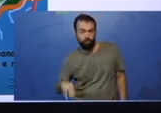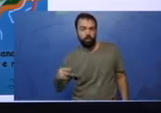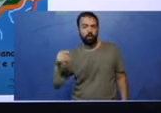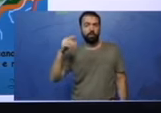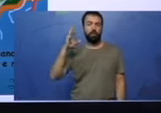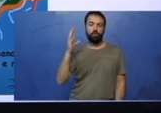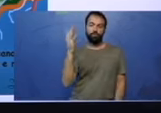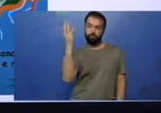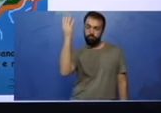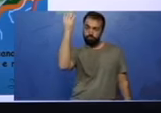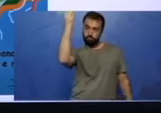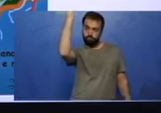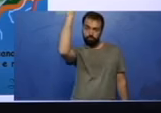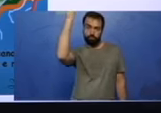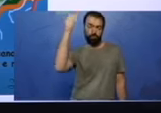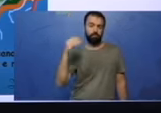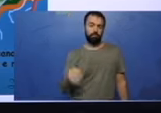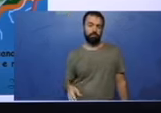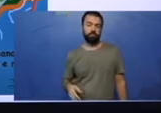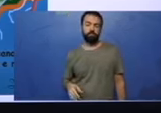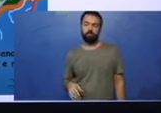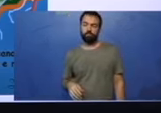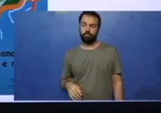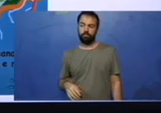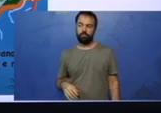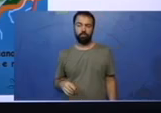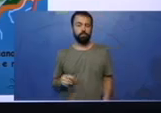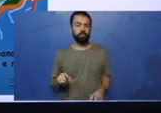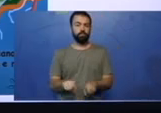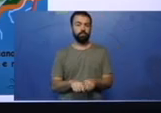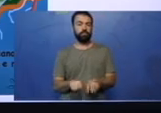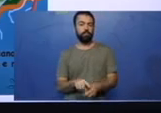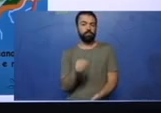sofre essa evaporação, que é um processo natural.